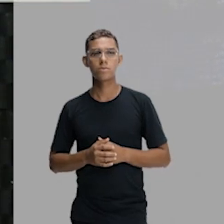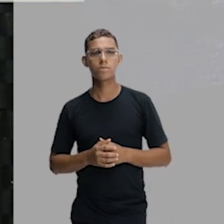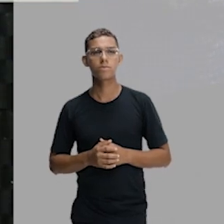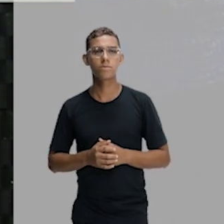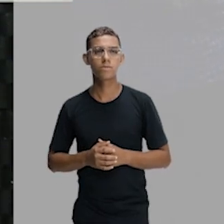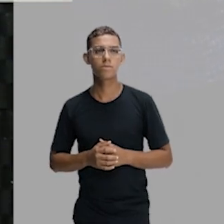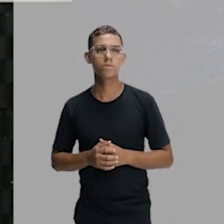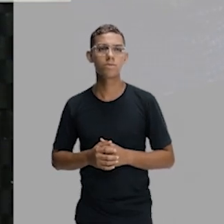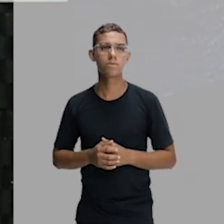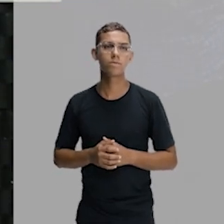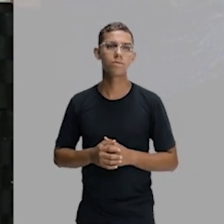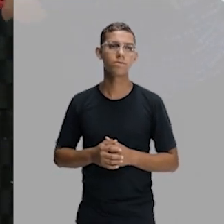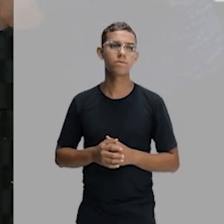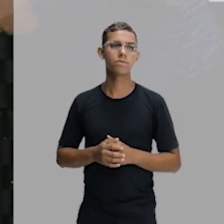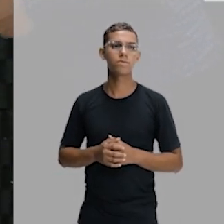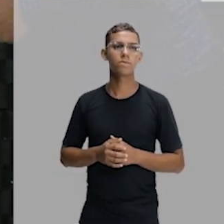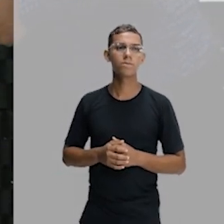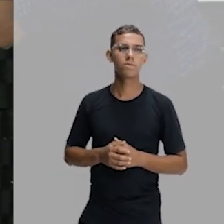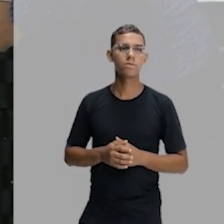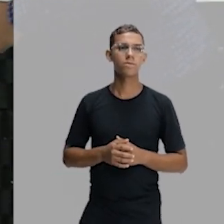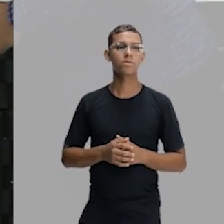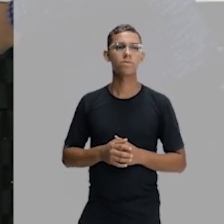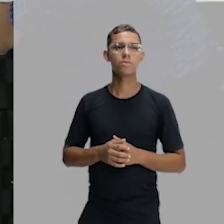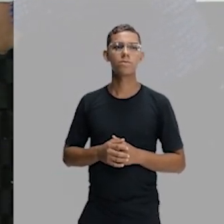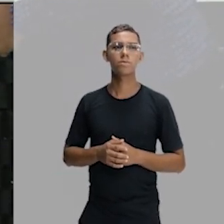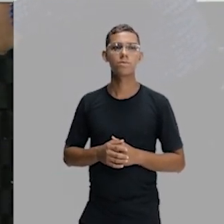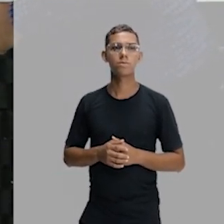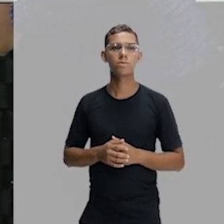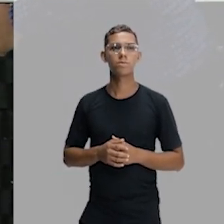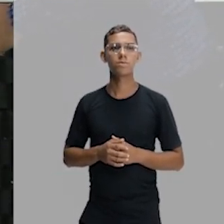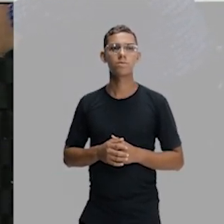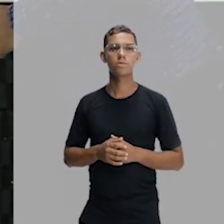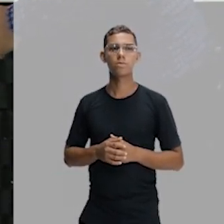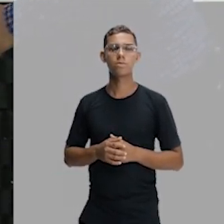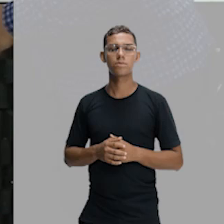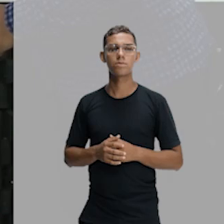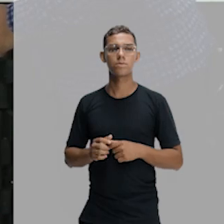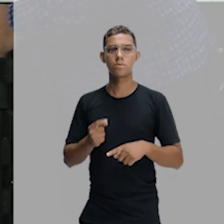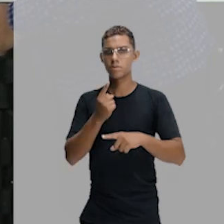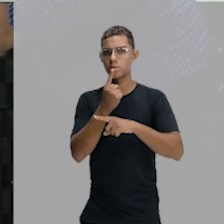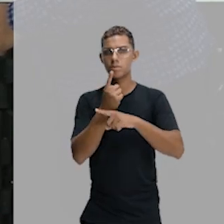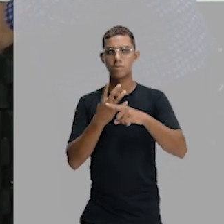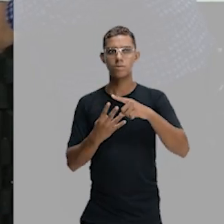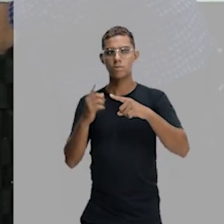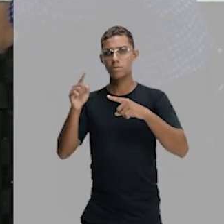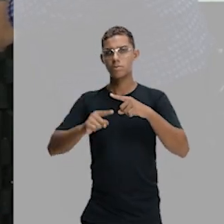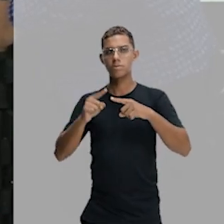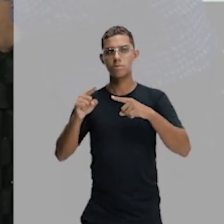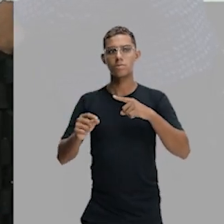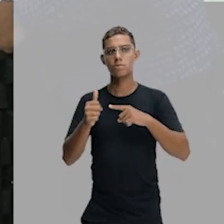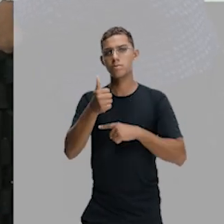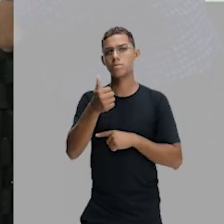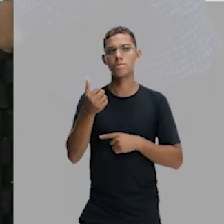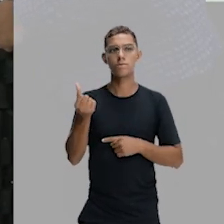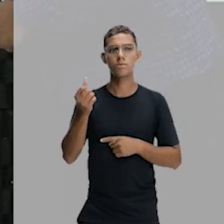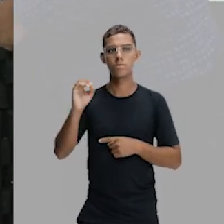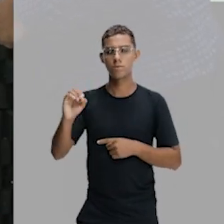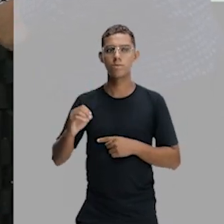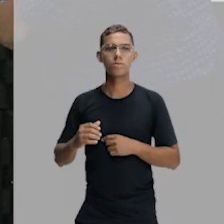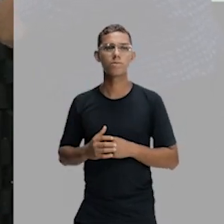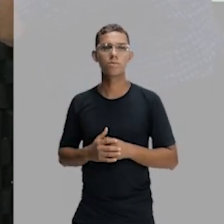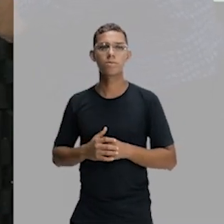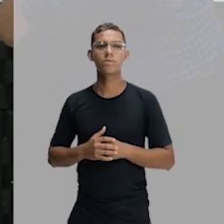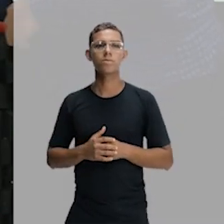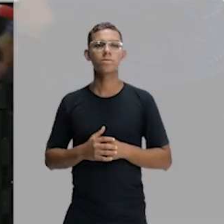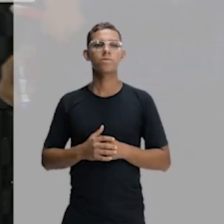vai ficar aqui, ó. Anotem aí, vai ficar 1/4 vezes 160.